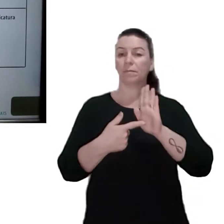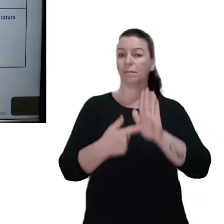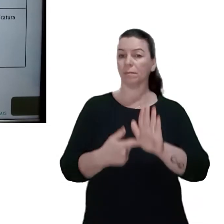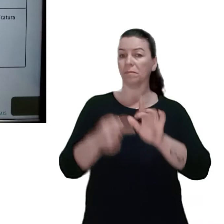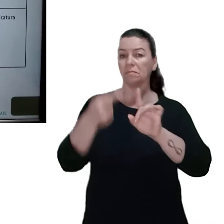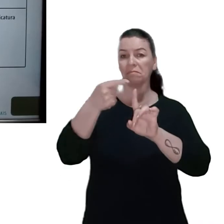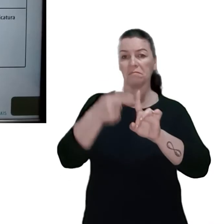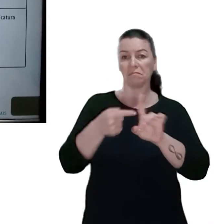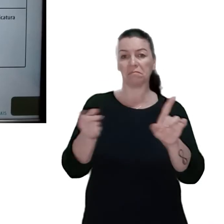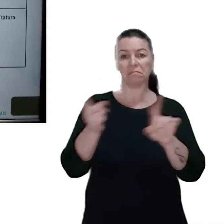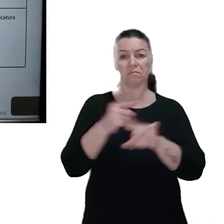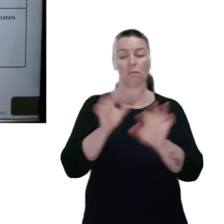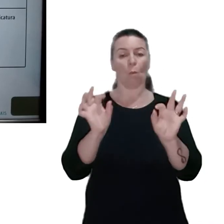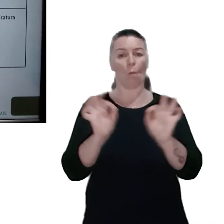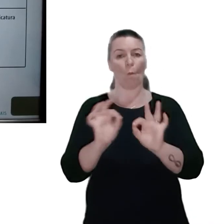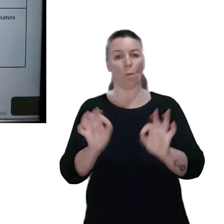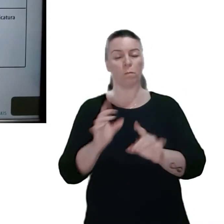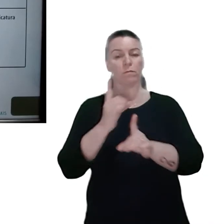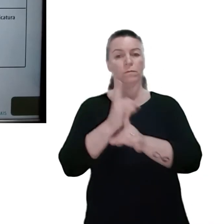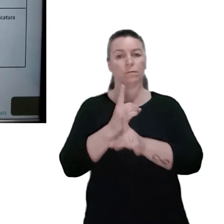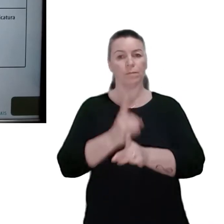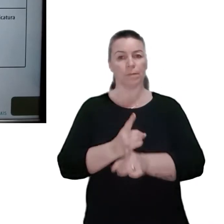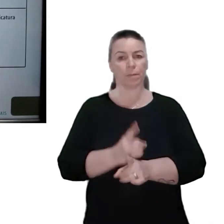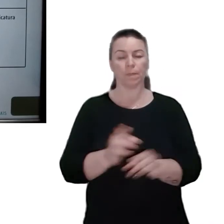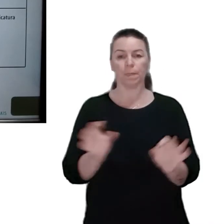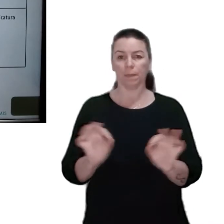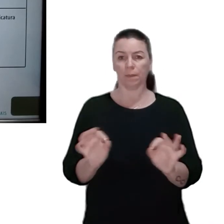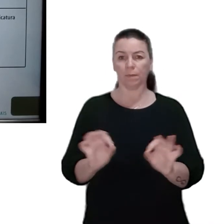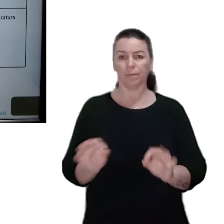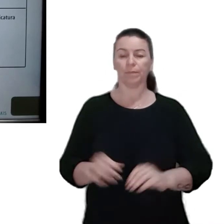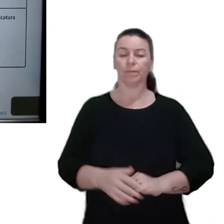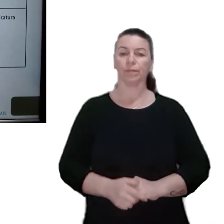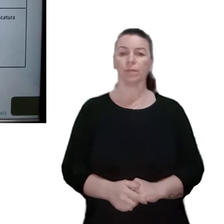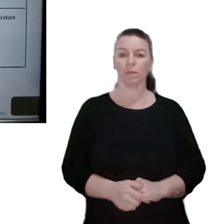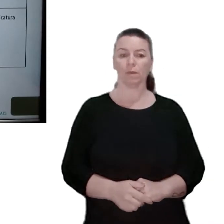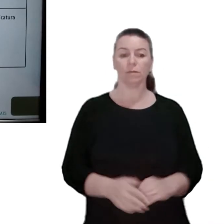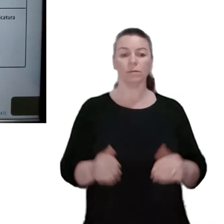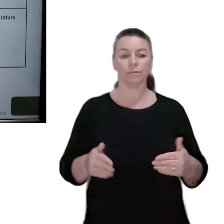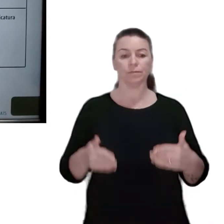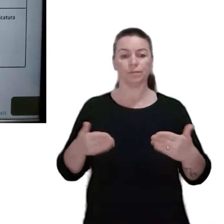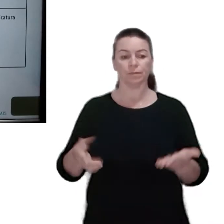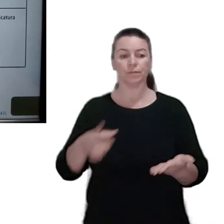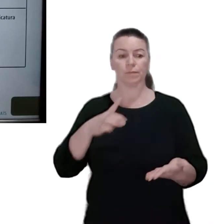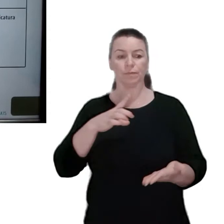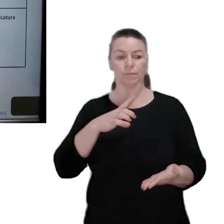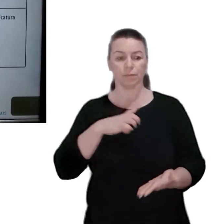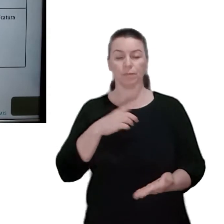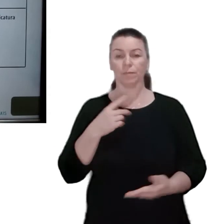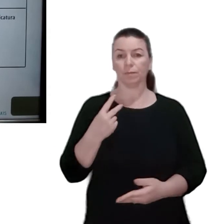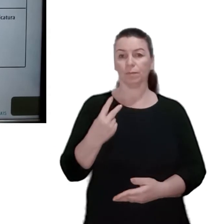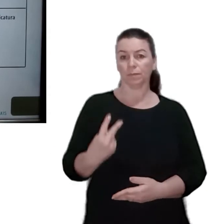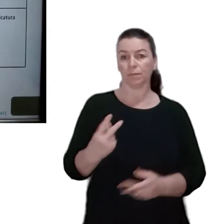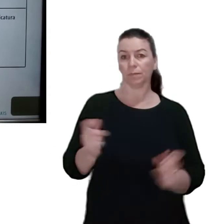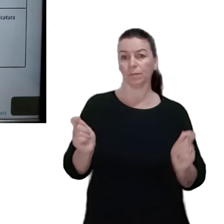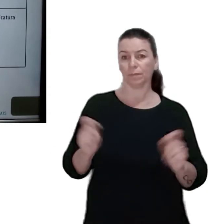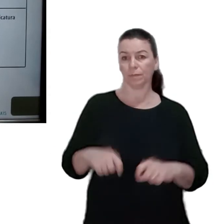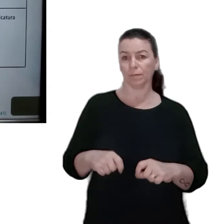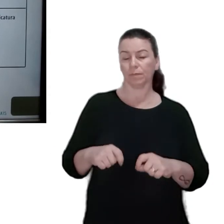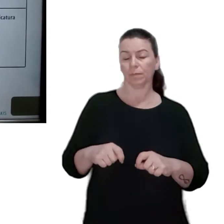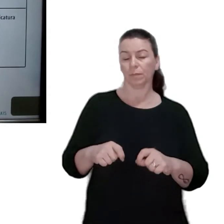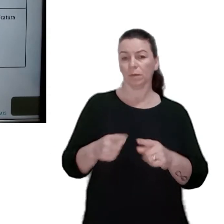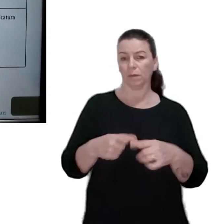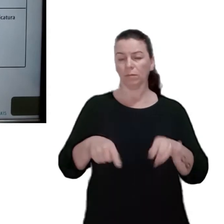tipo de contradição, não identificamos nenhum tipo de contradição. Então veja, eu tenho duas possibilidades a serem